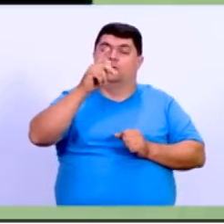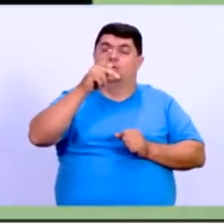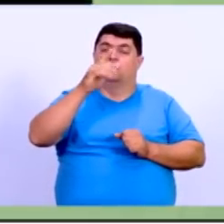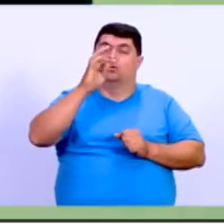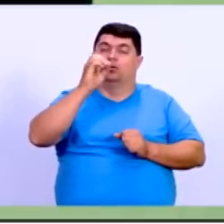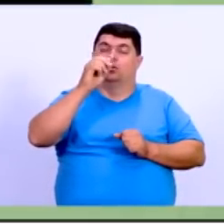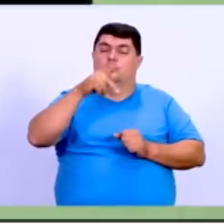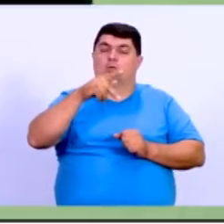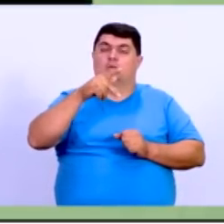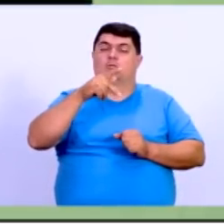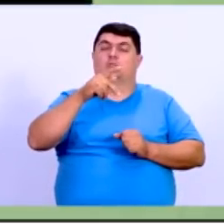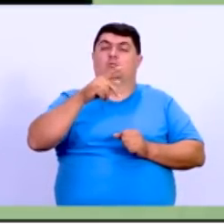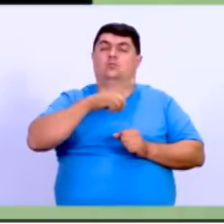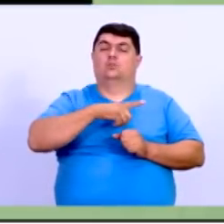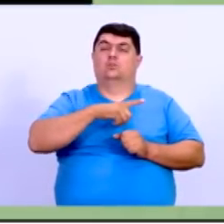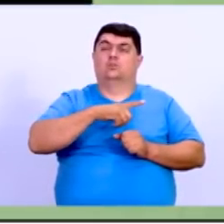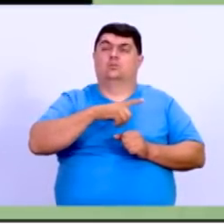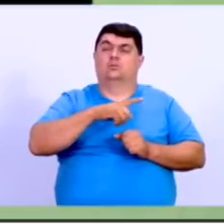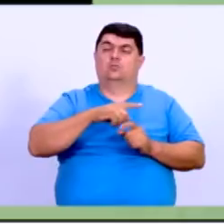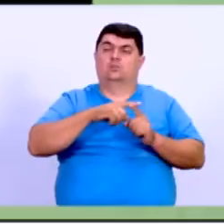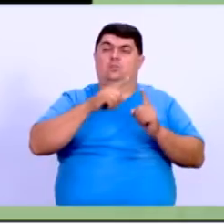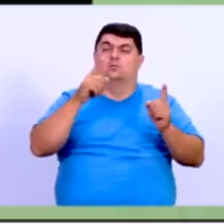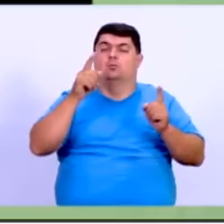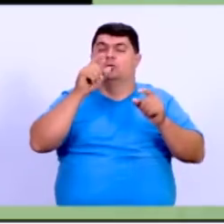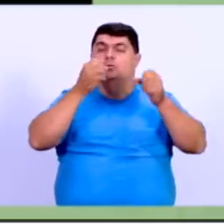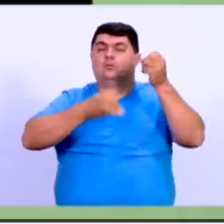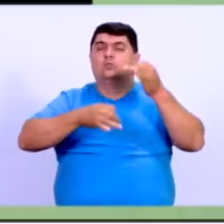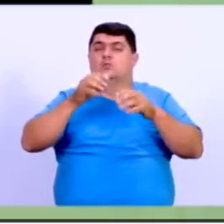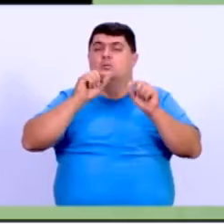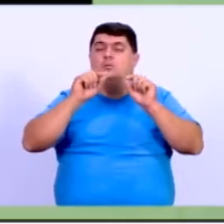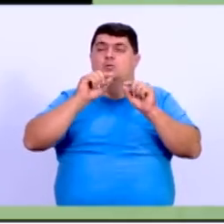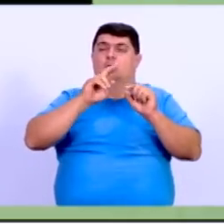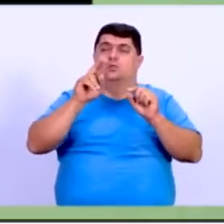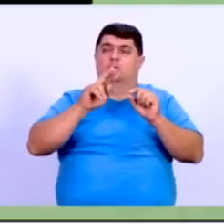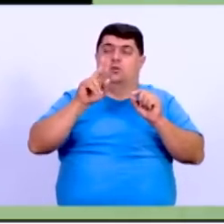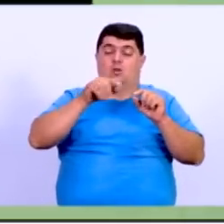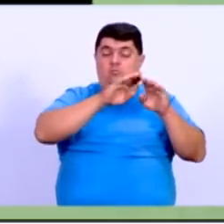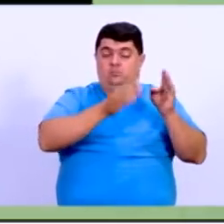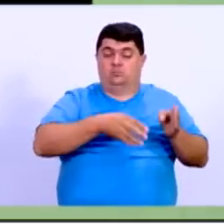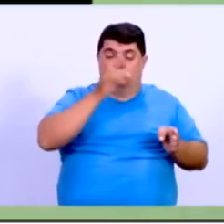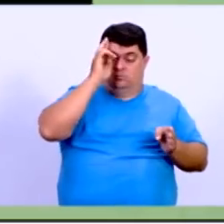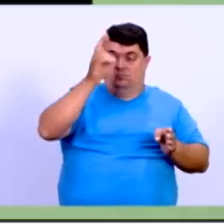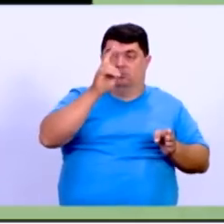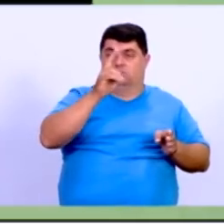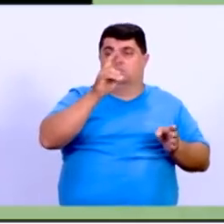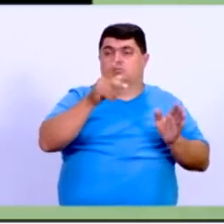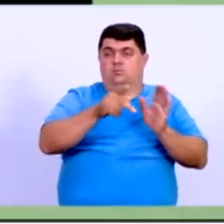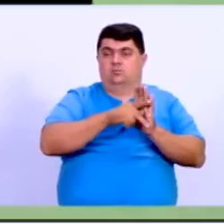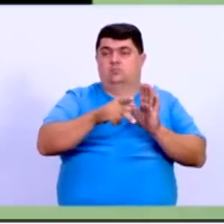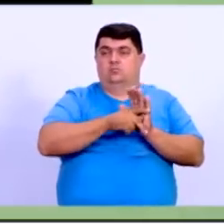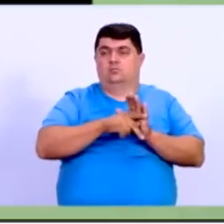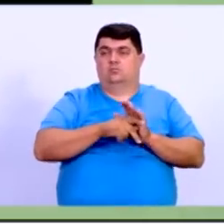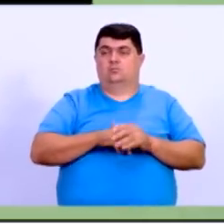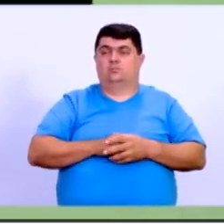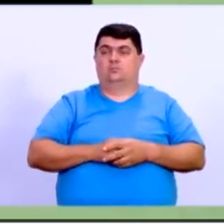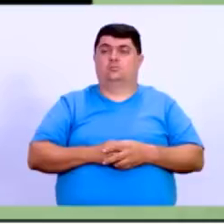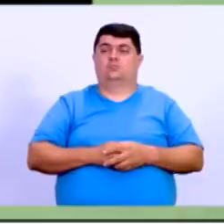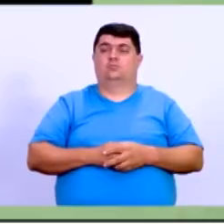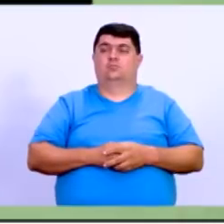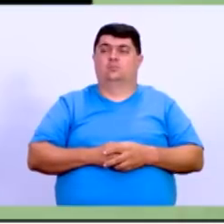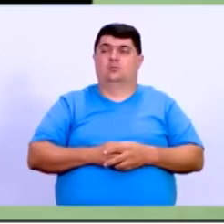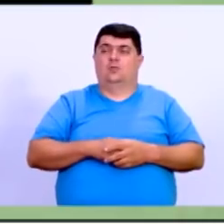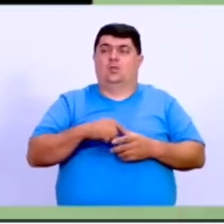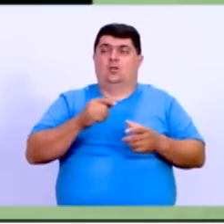tá? Desktop, né? E esse cara aqui vai ser chamado de quê, professor? Esse aqui é o servidor, tá? Então nós temos aqui, olha aí, ó, a figura